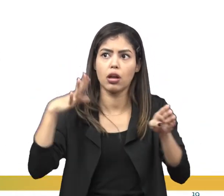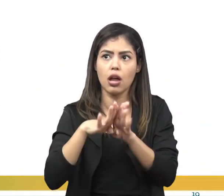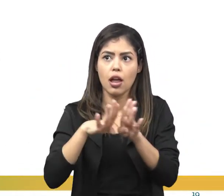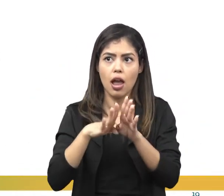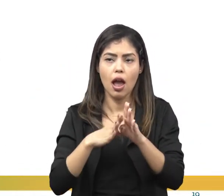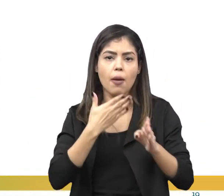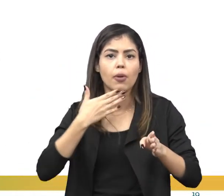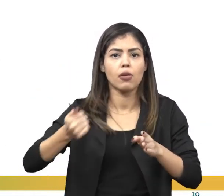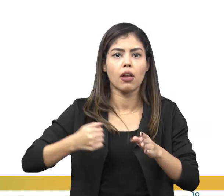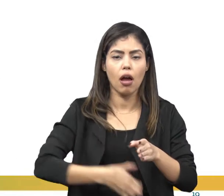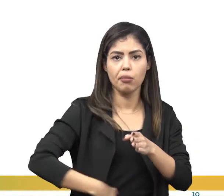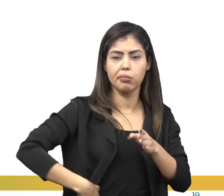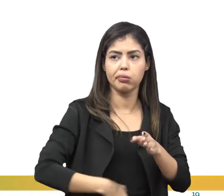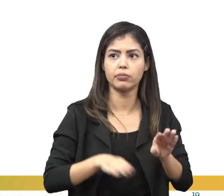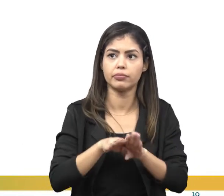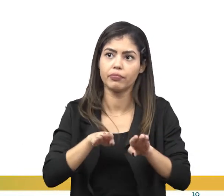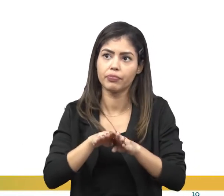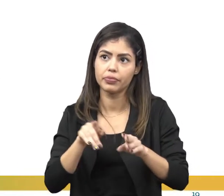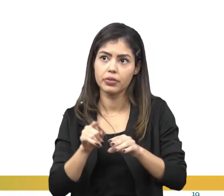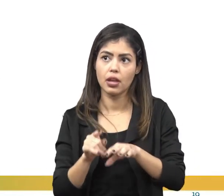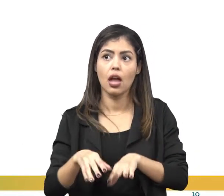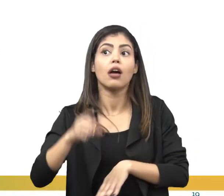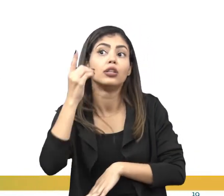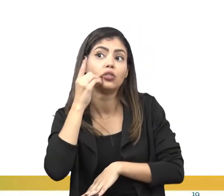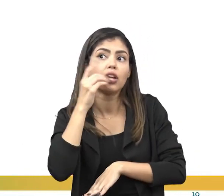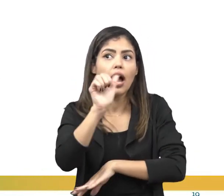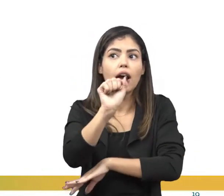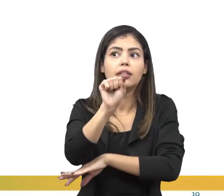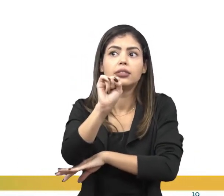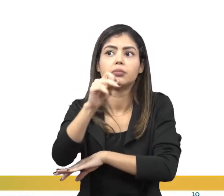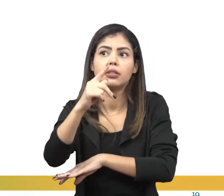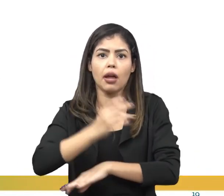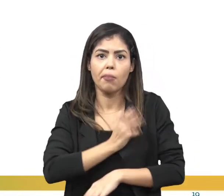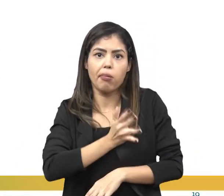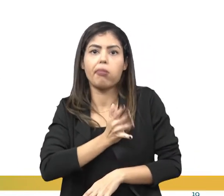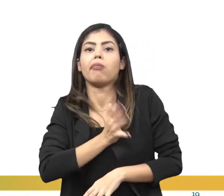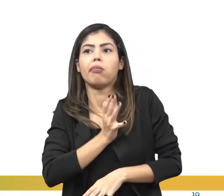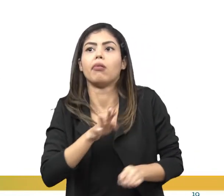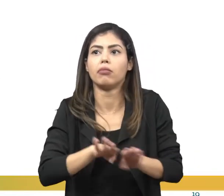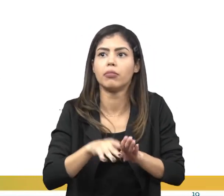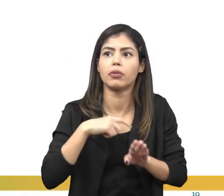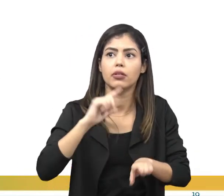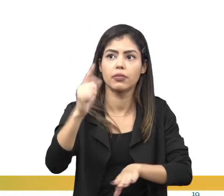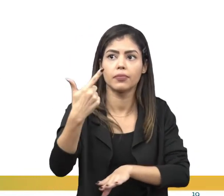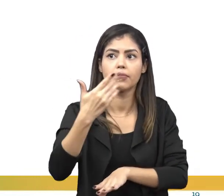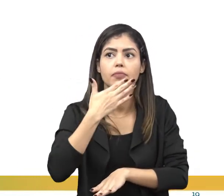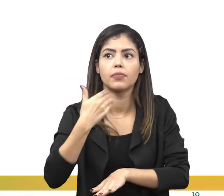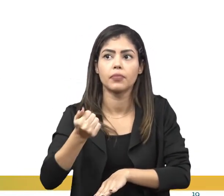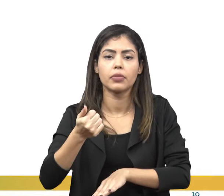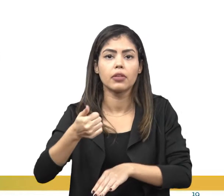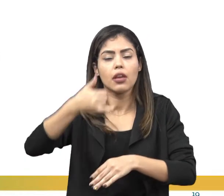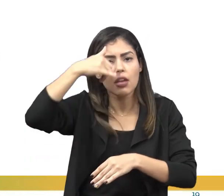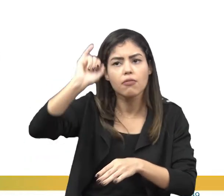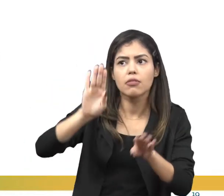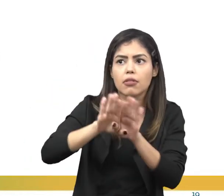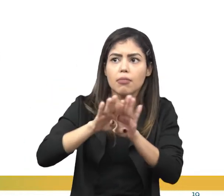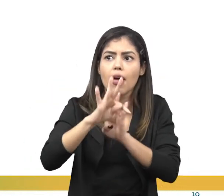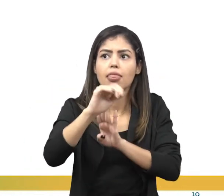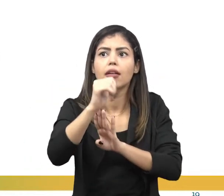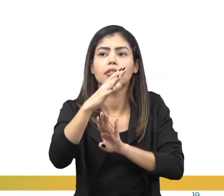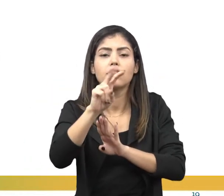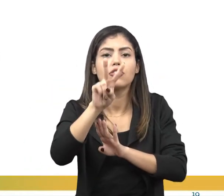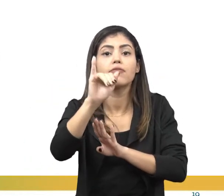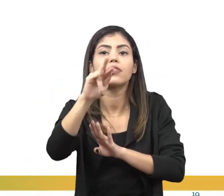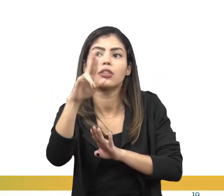a digestão. Cada dia uma aspirina previne infarto, uma taça de vinho tinto também, uma de vinho branco